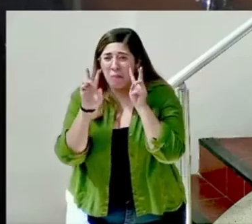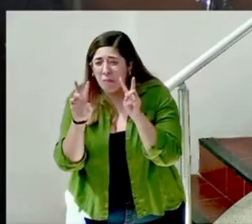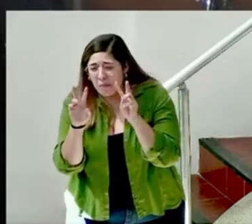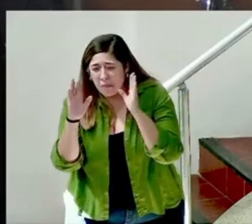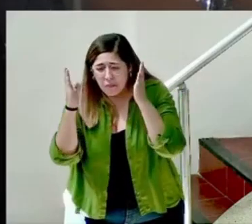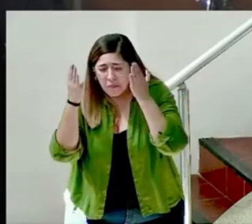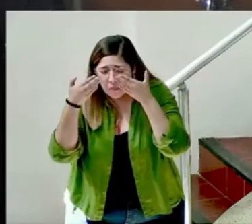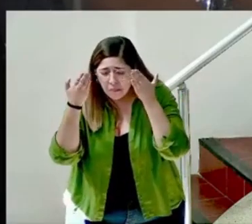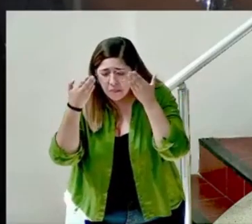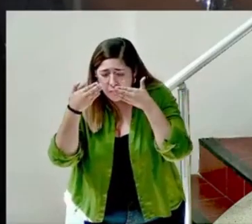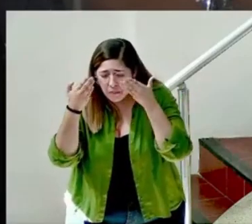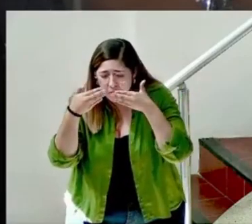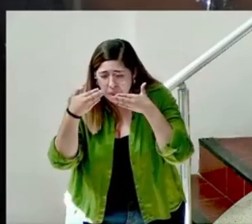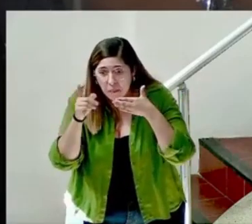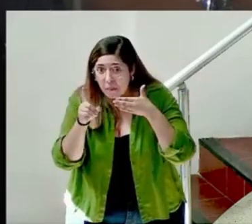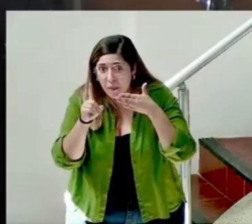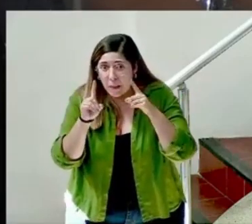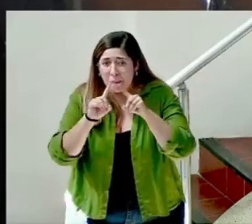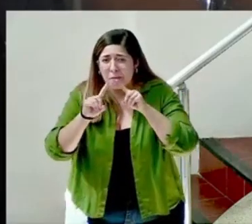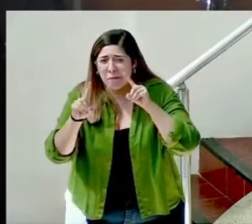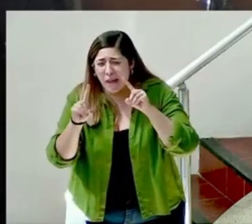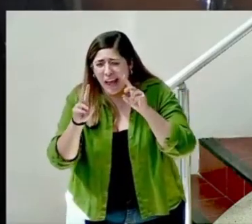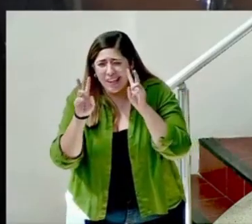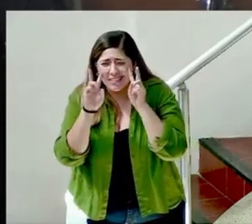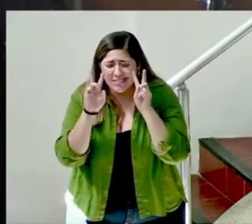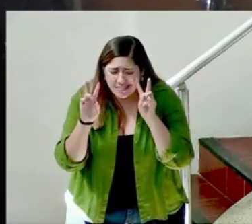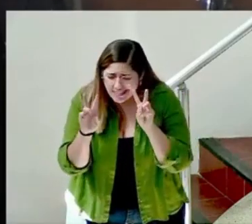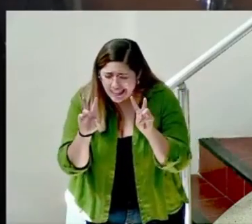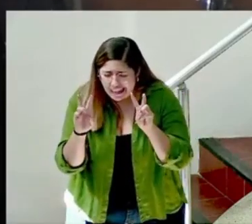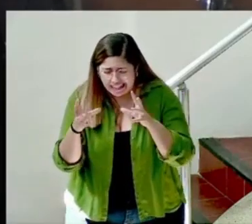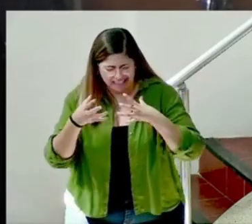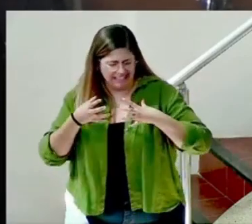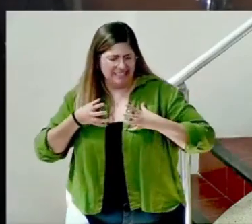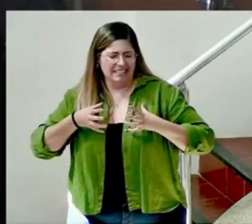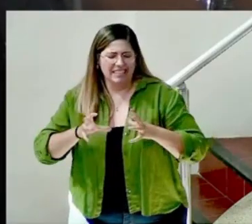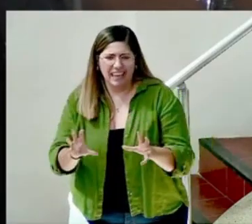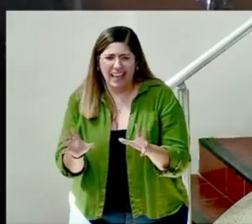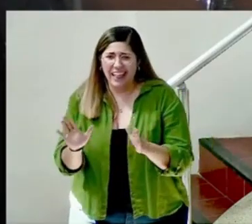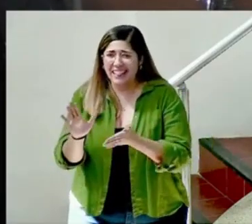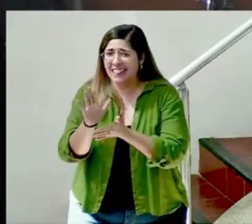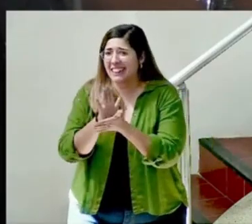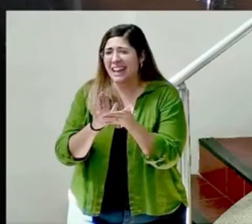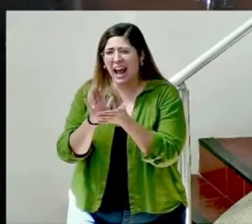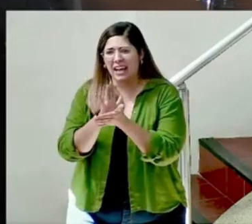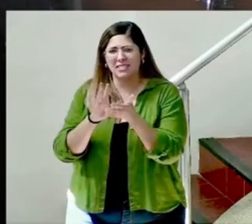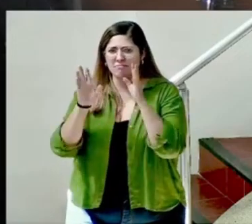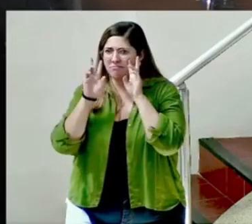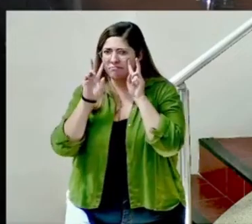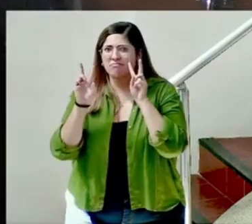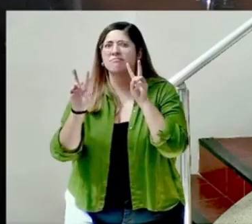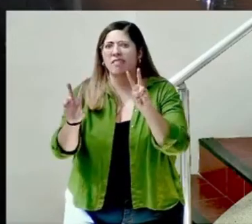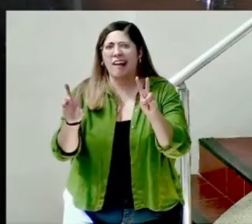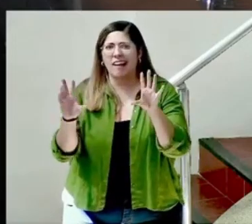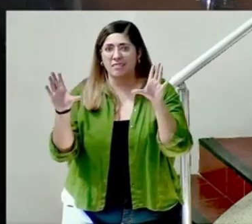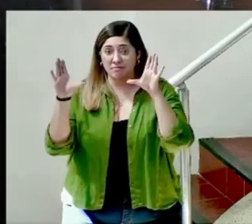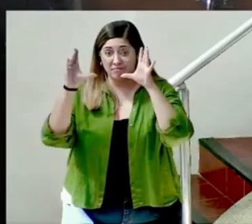consegue enxergar direito, ou não consegue enxergar absolutamente nada.